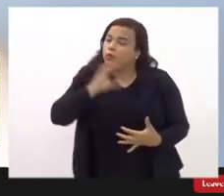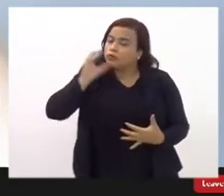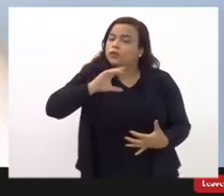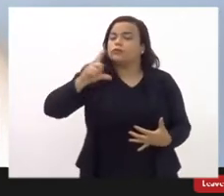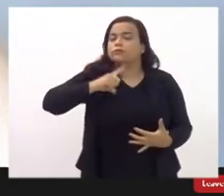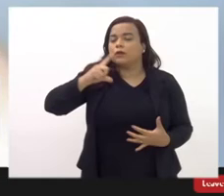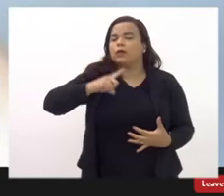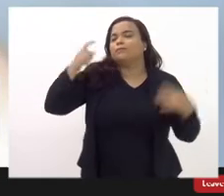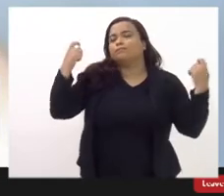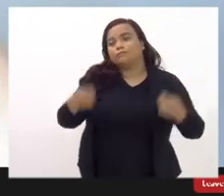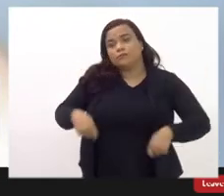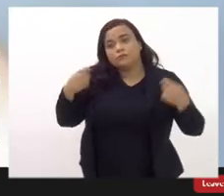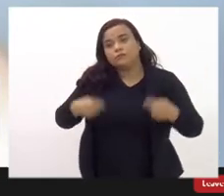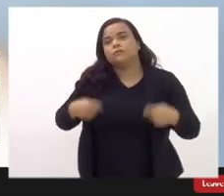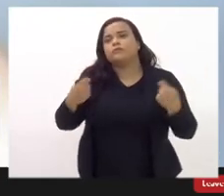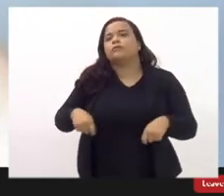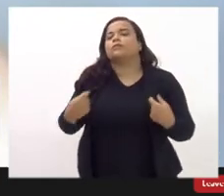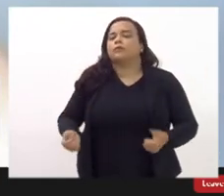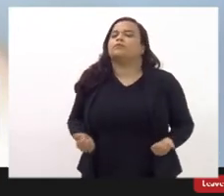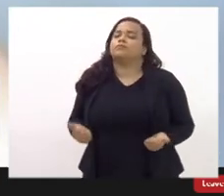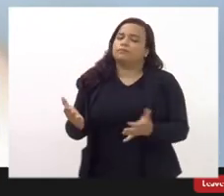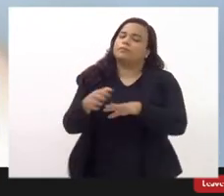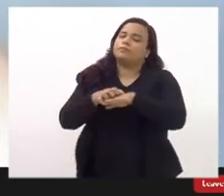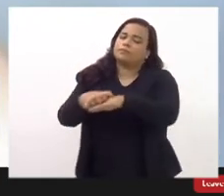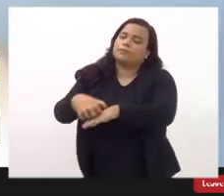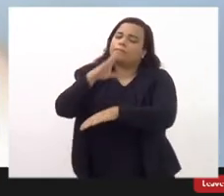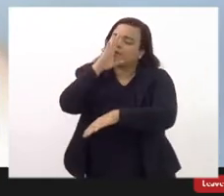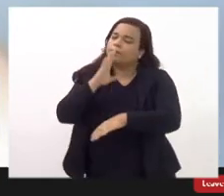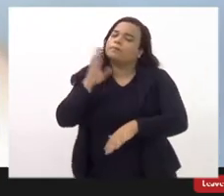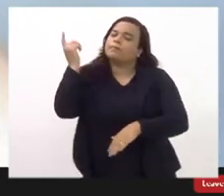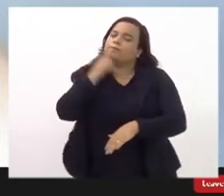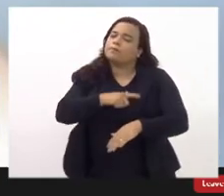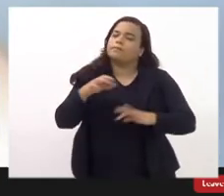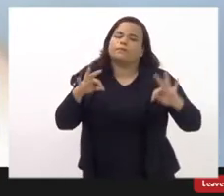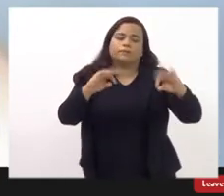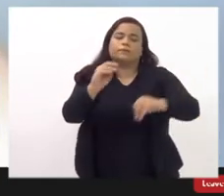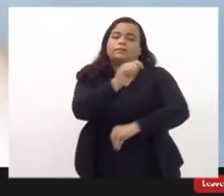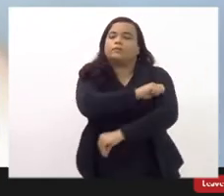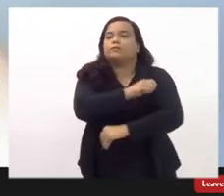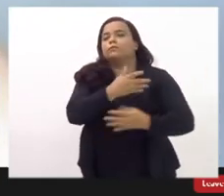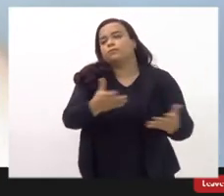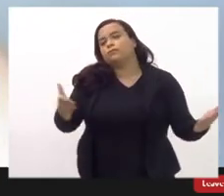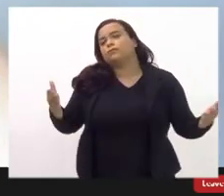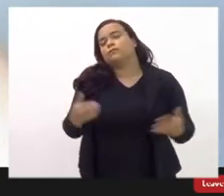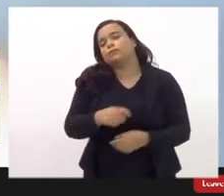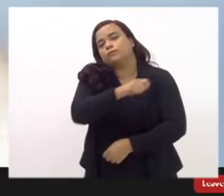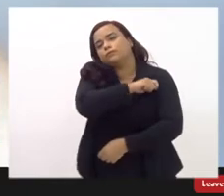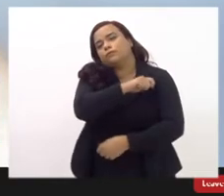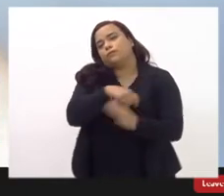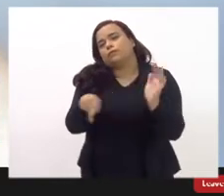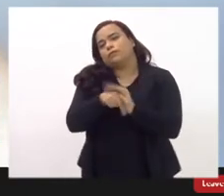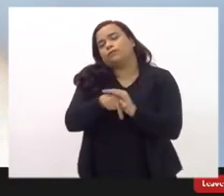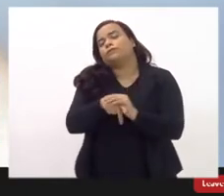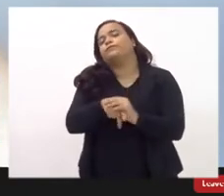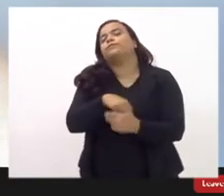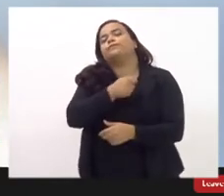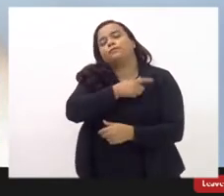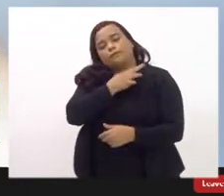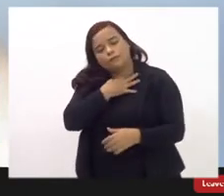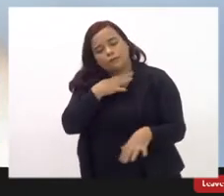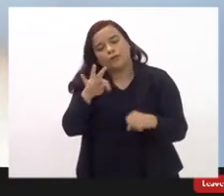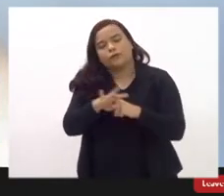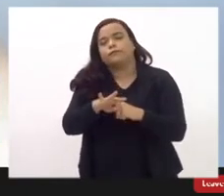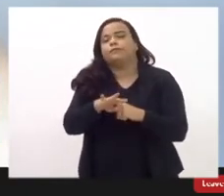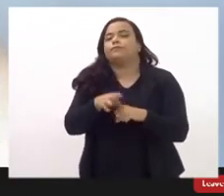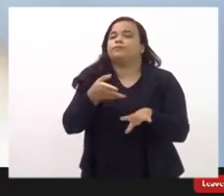e necessária a efetivação da gratuidade do transporte público para todas, todos, todos os estudantes do ensino médio técnico,